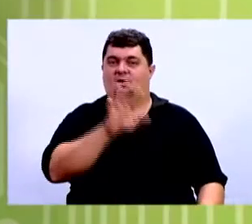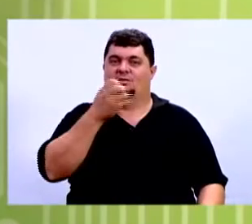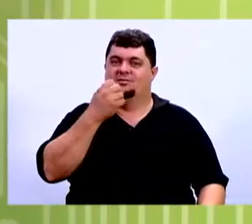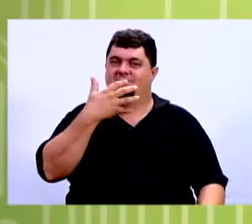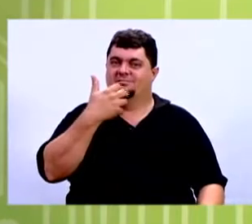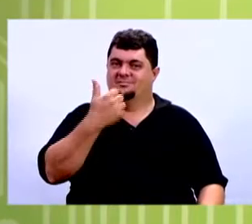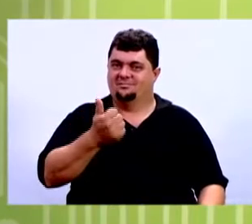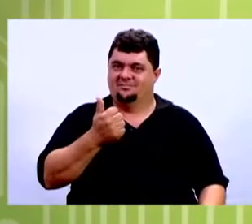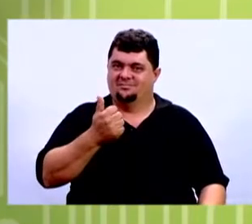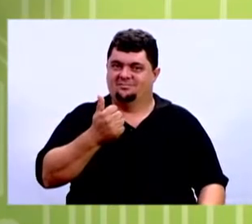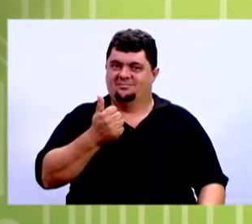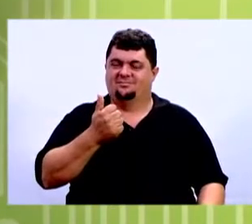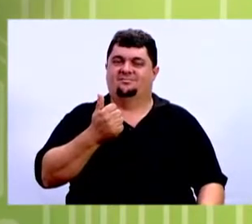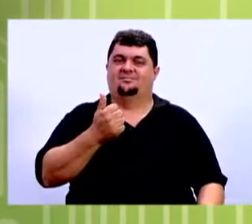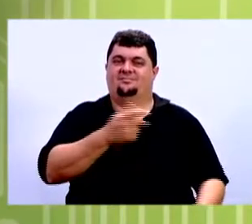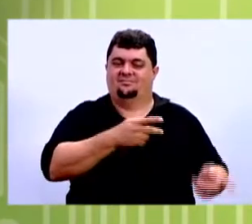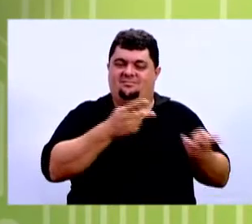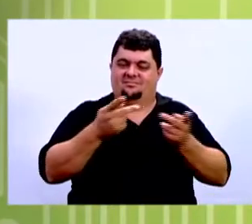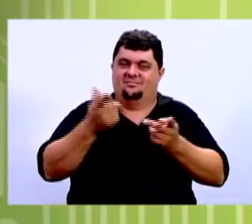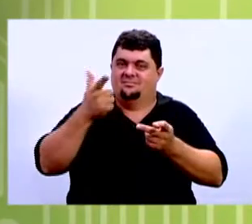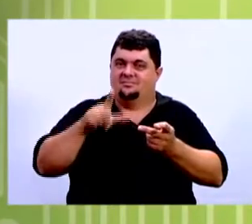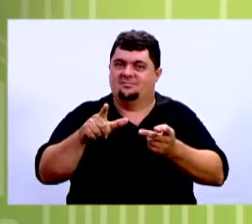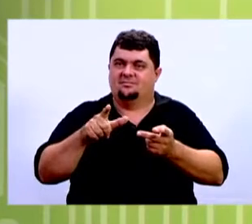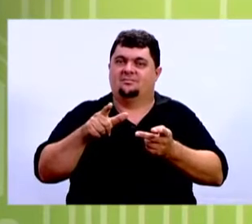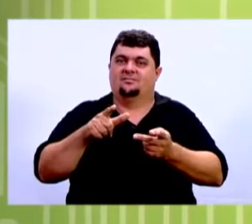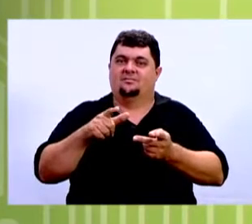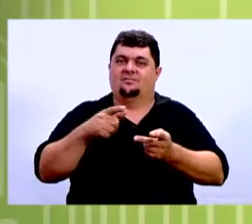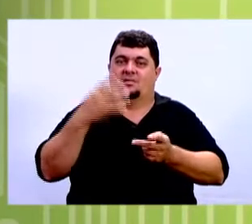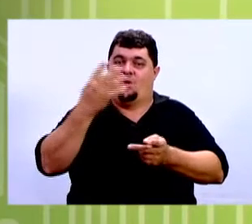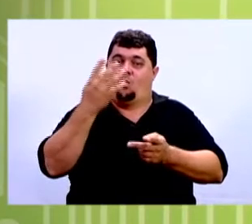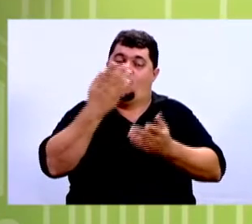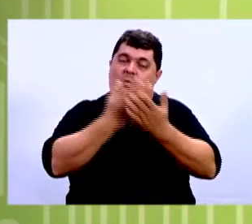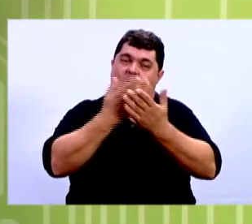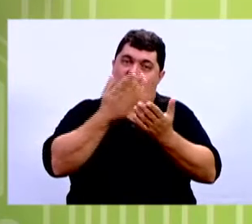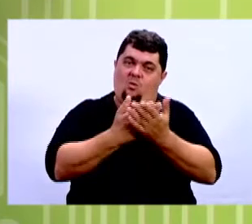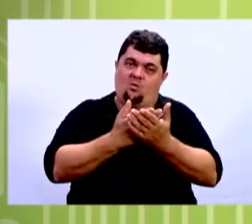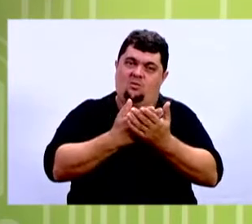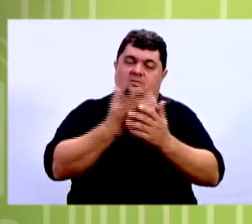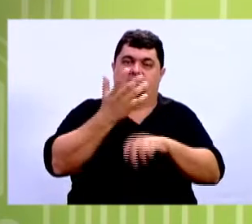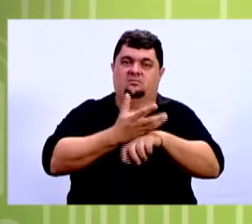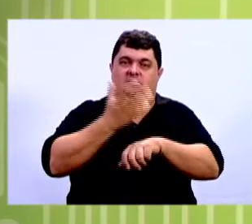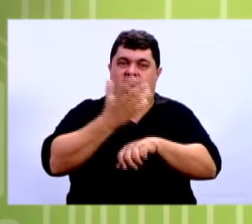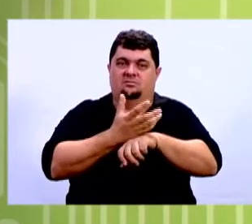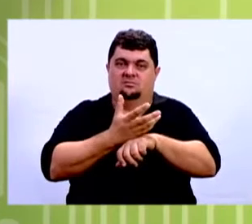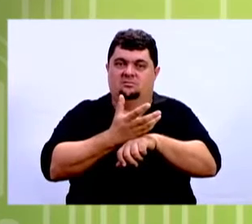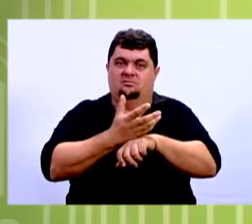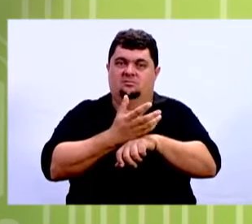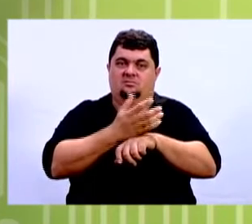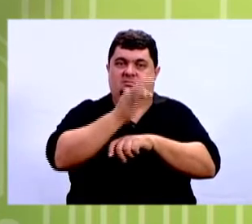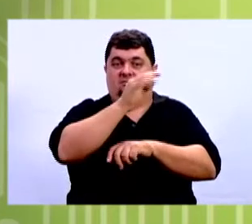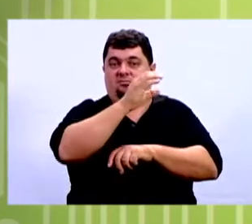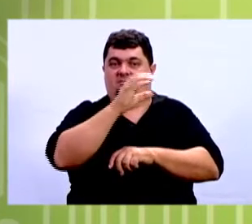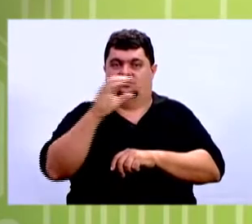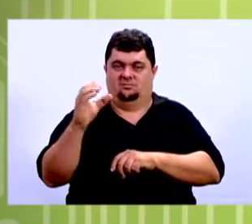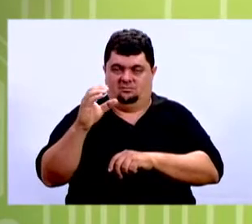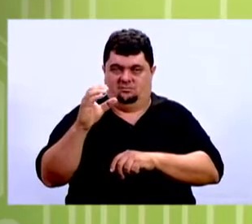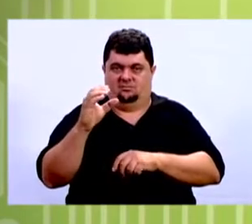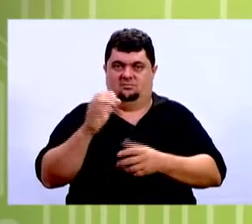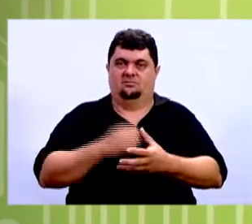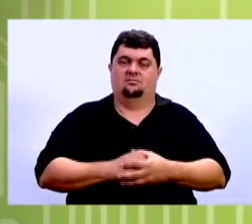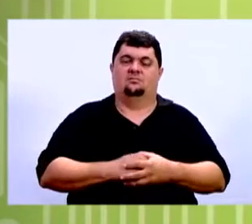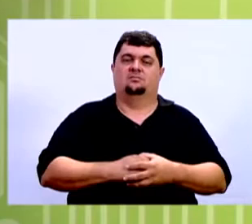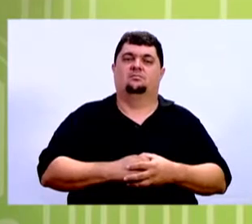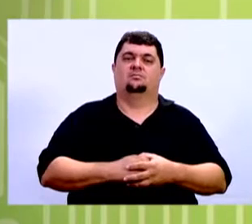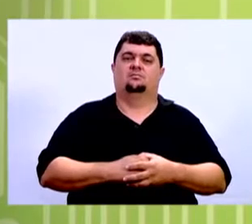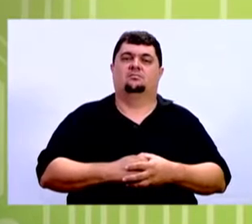Olá, alunos, saudações a todos. Bem-vindo à nossa quarta aula da nossa disciplina de trabalho de conclusão de